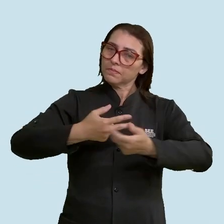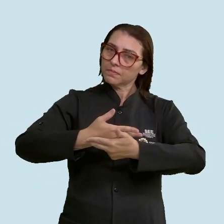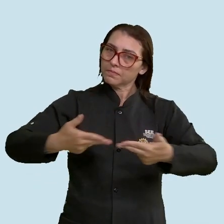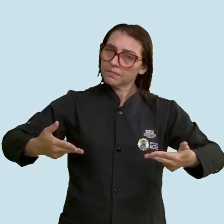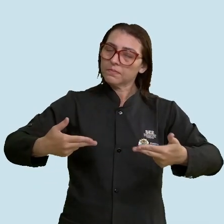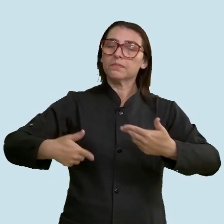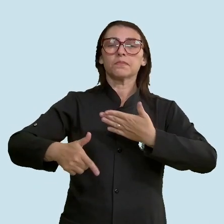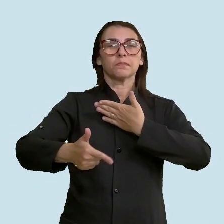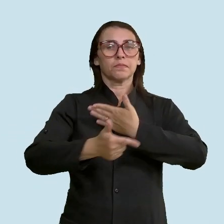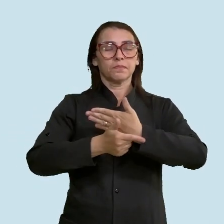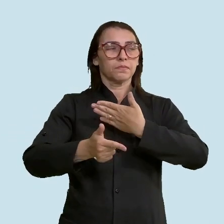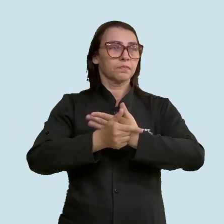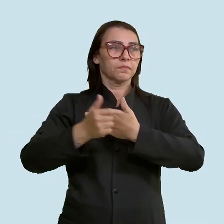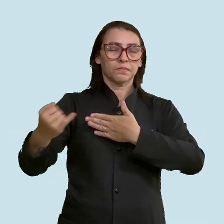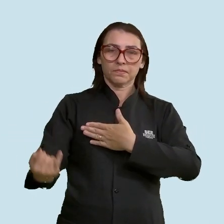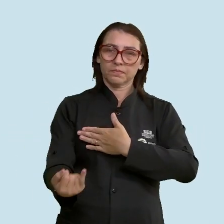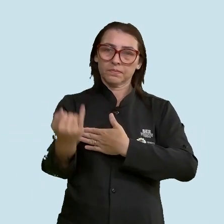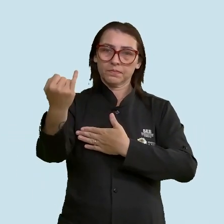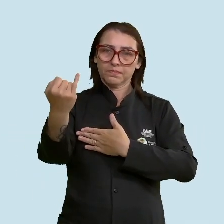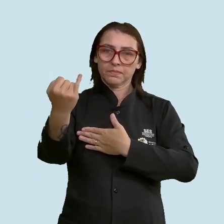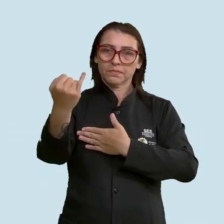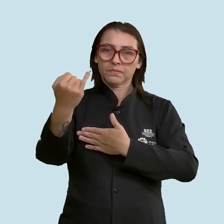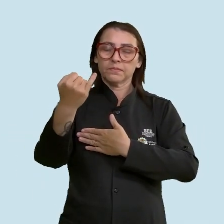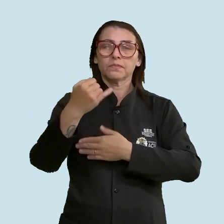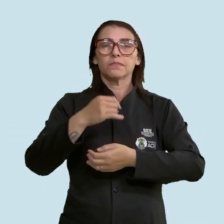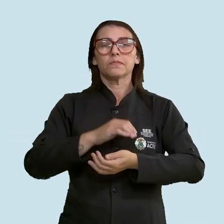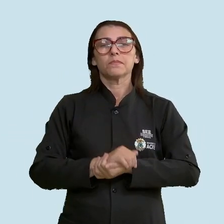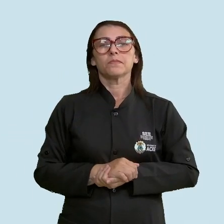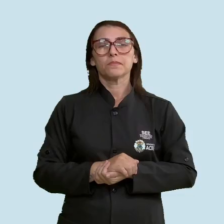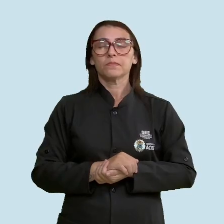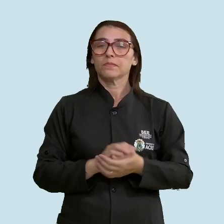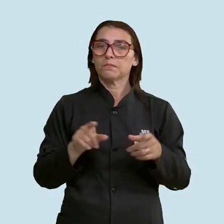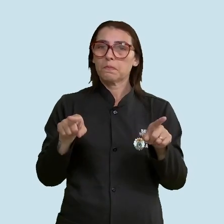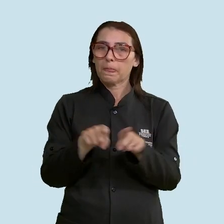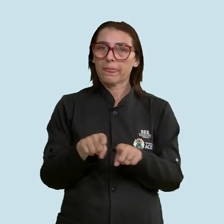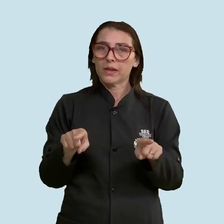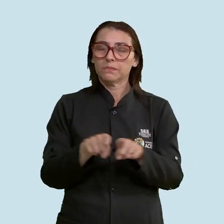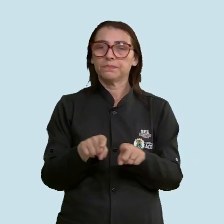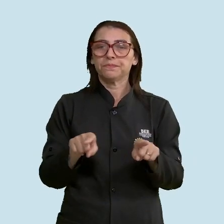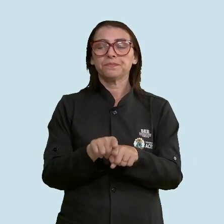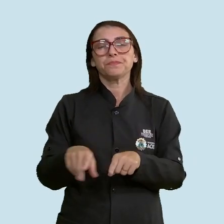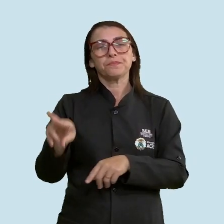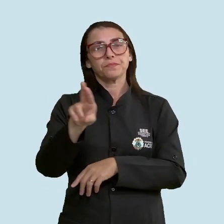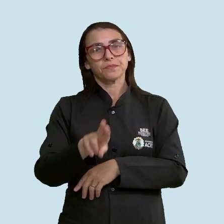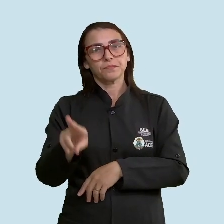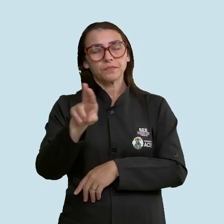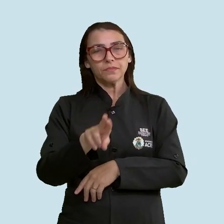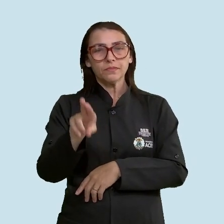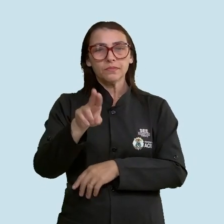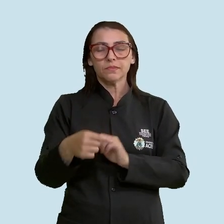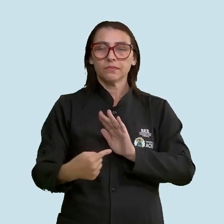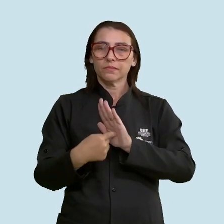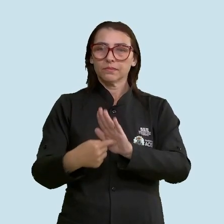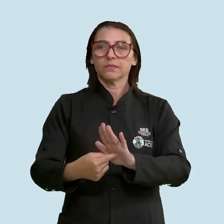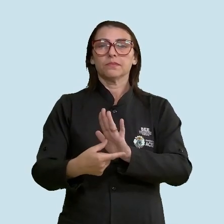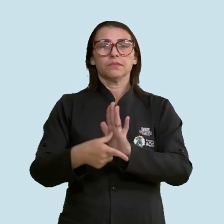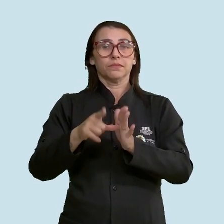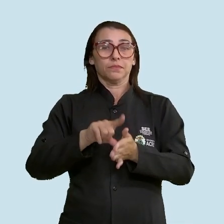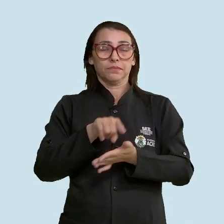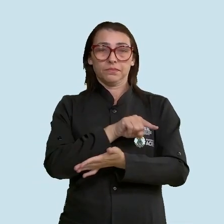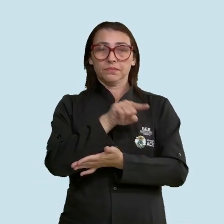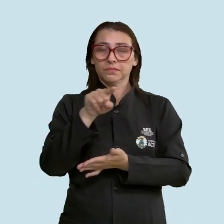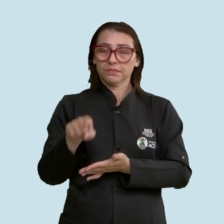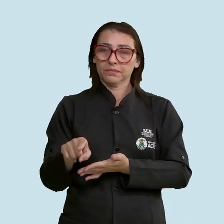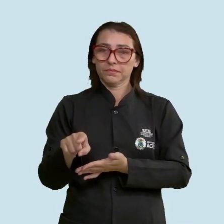é papel fundamental nesse processo e muitas das vezes ela é utilizada dessa forma que eu mostrei anteriormente para